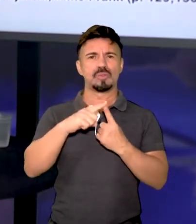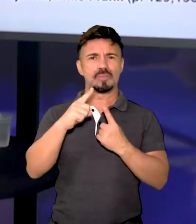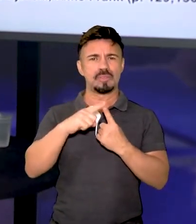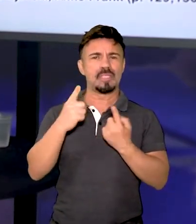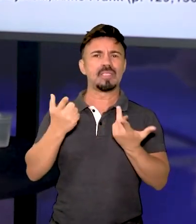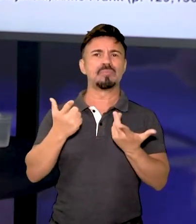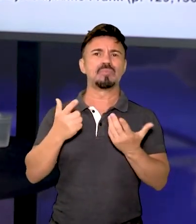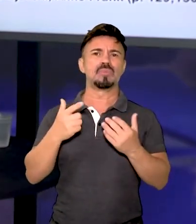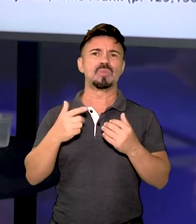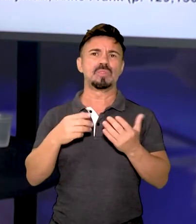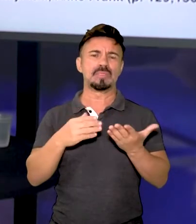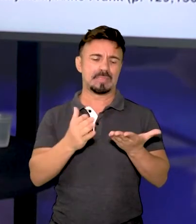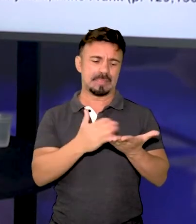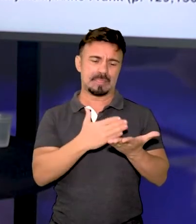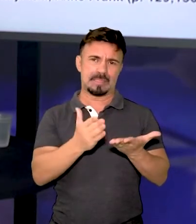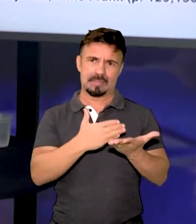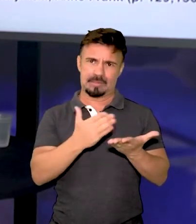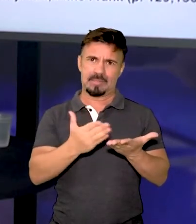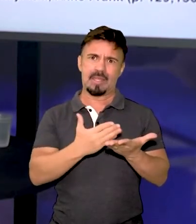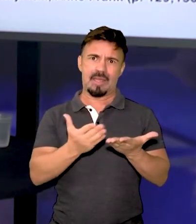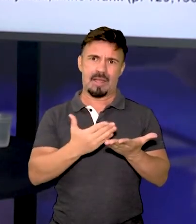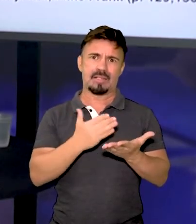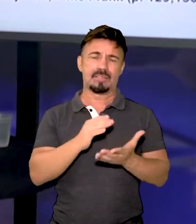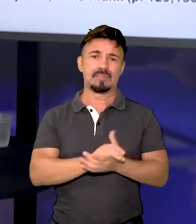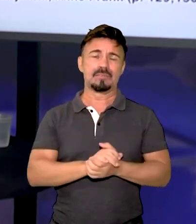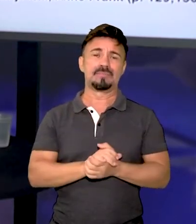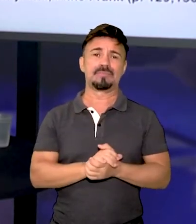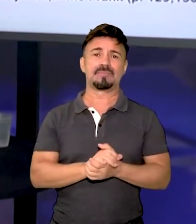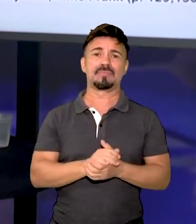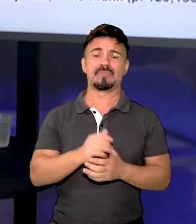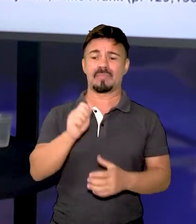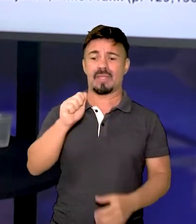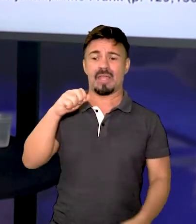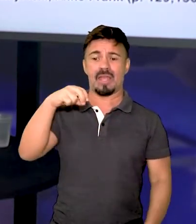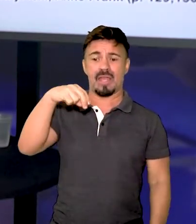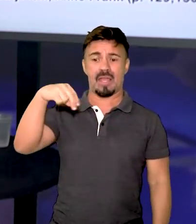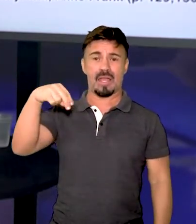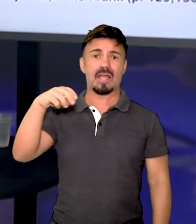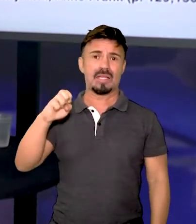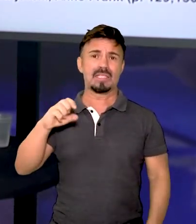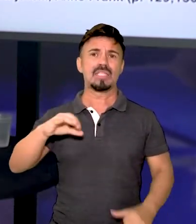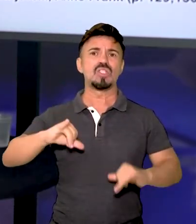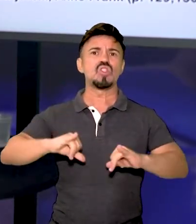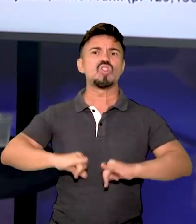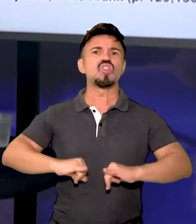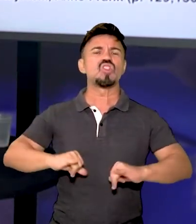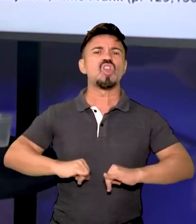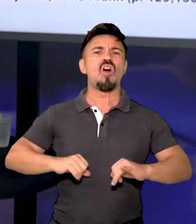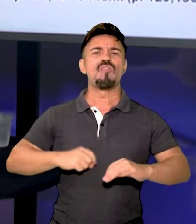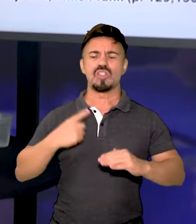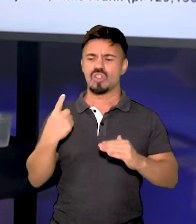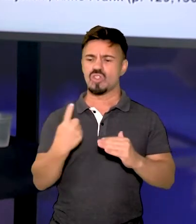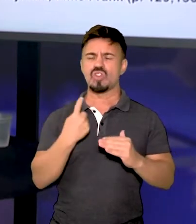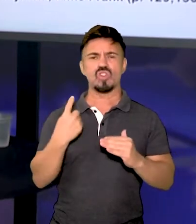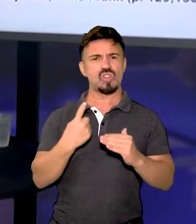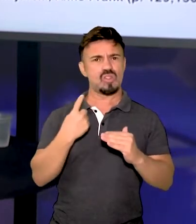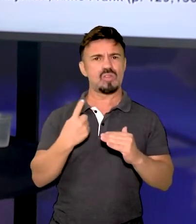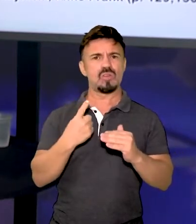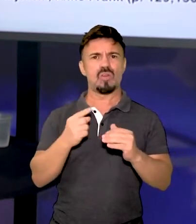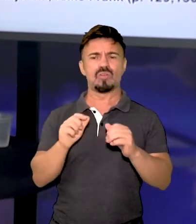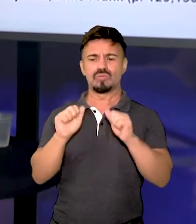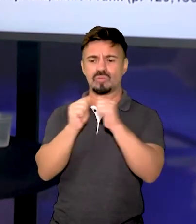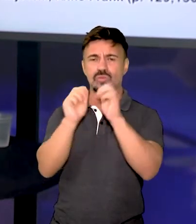outro tipo de página de diário. Anne estava sofrendo, isolada, junto com a sua